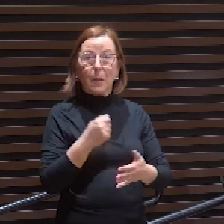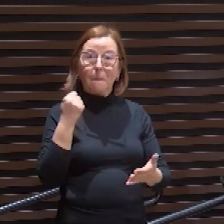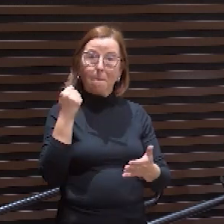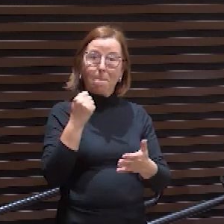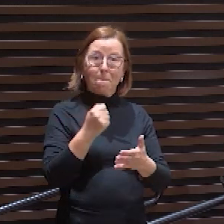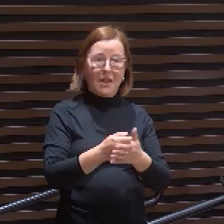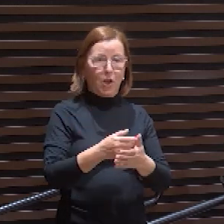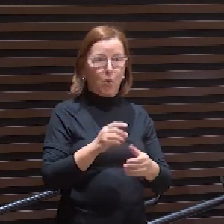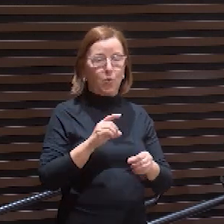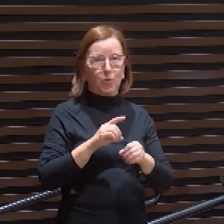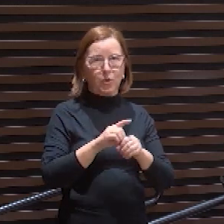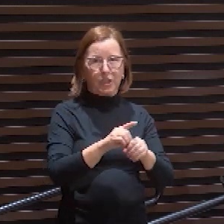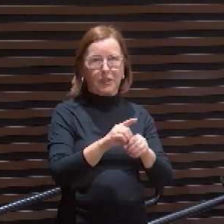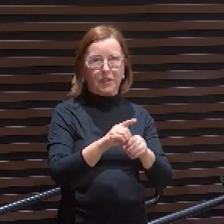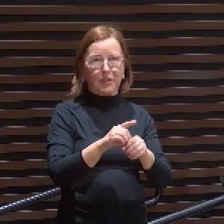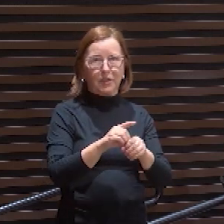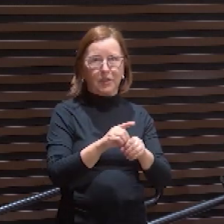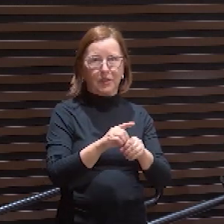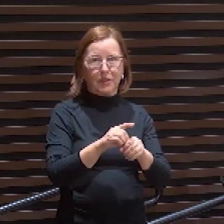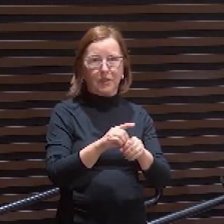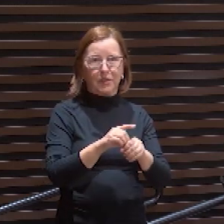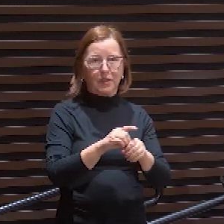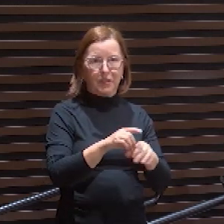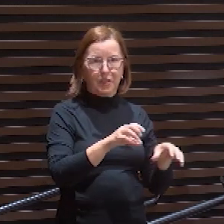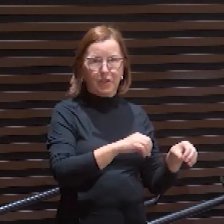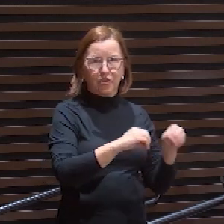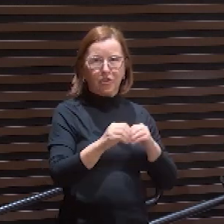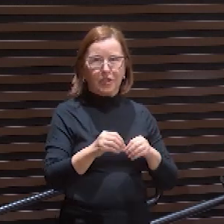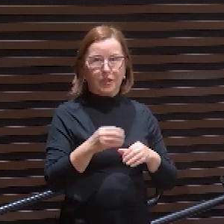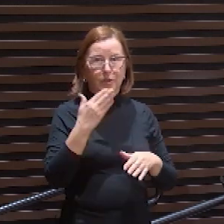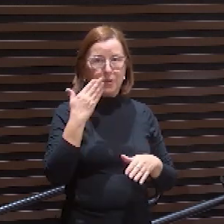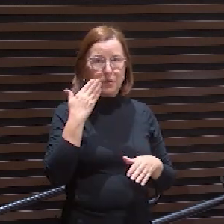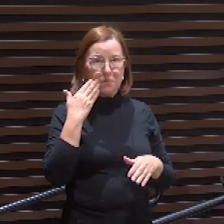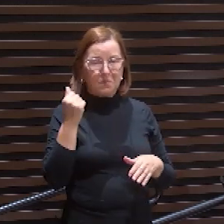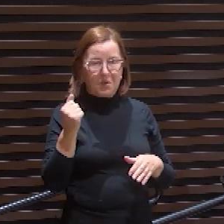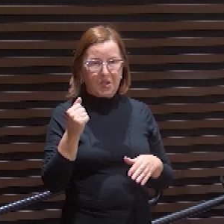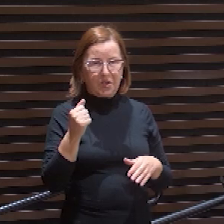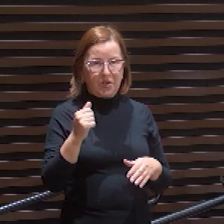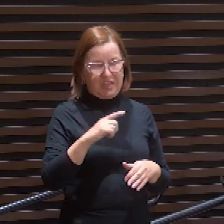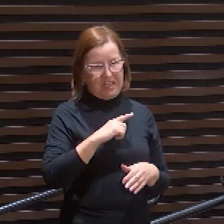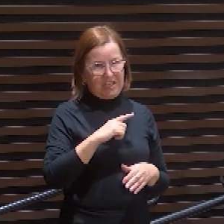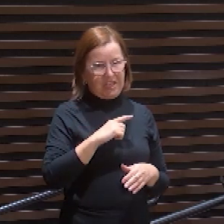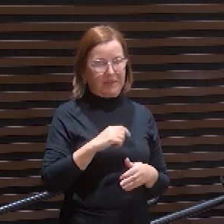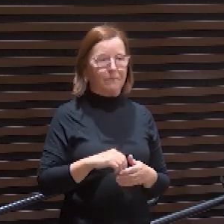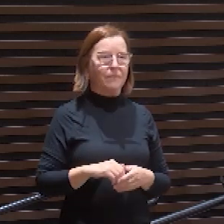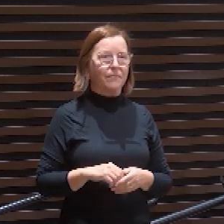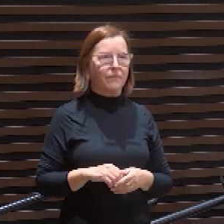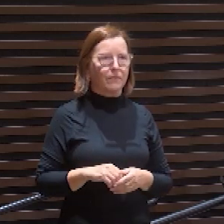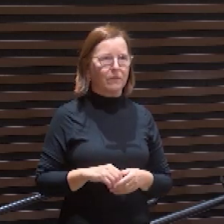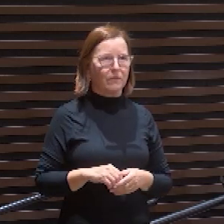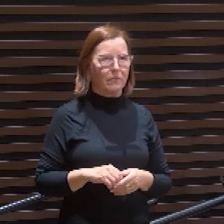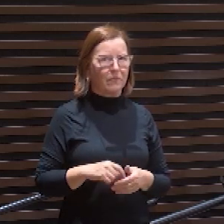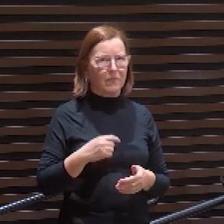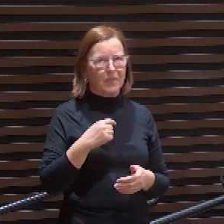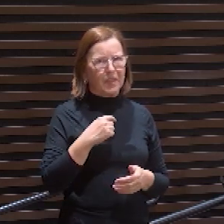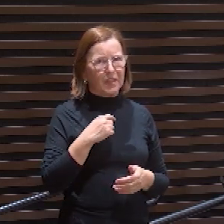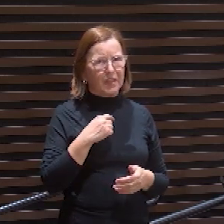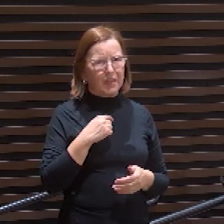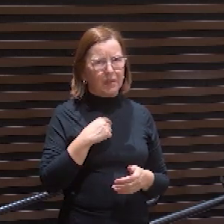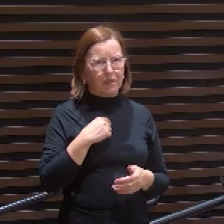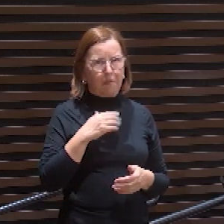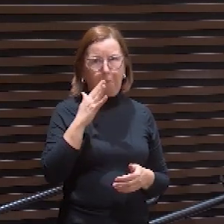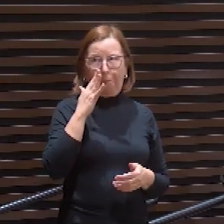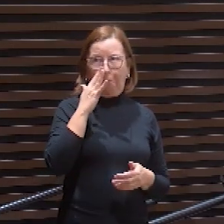pagou o dízimo, tirando dos melhores despojos. Eu fiquei engasgado com este